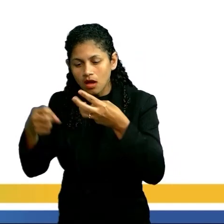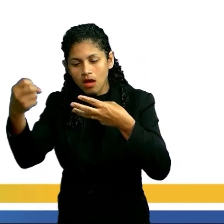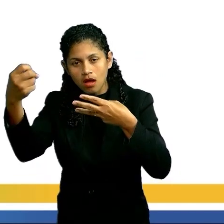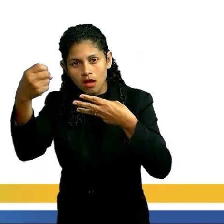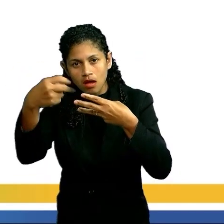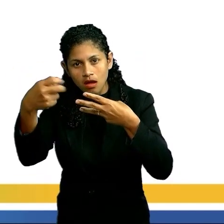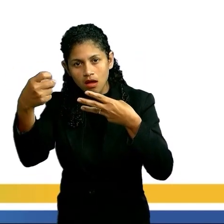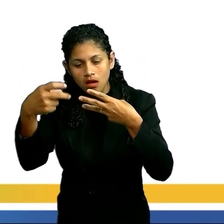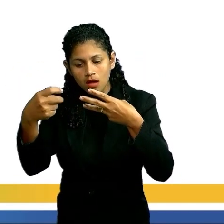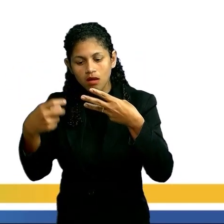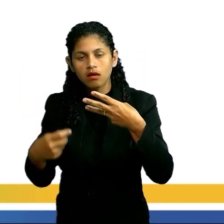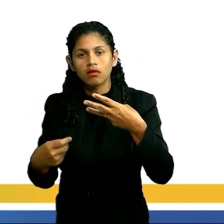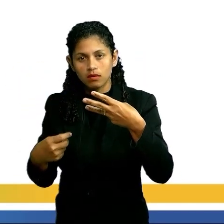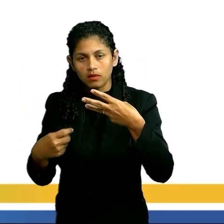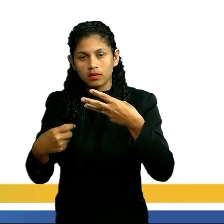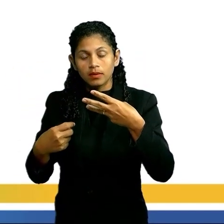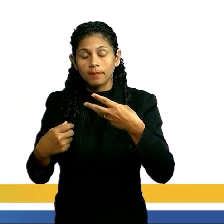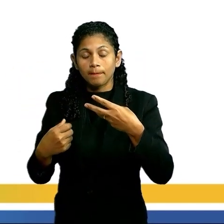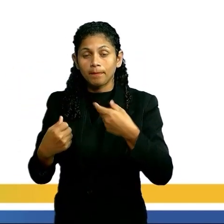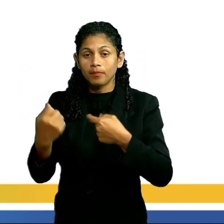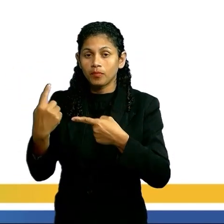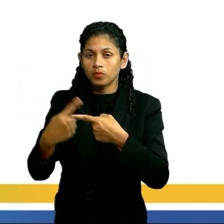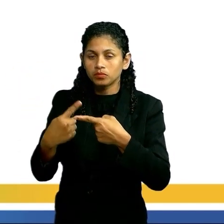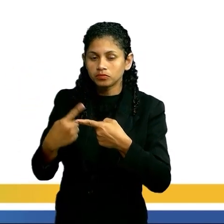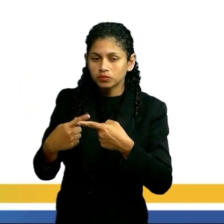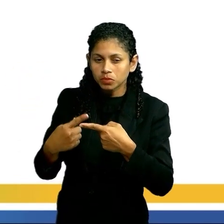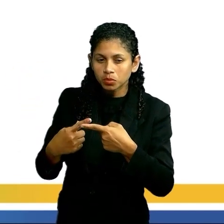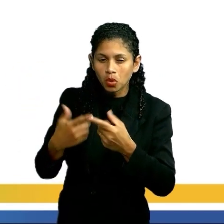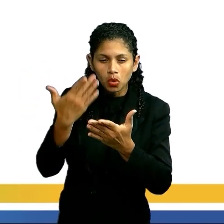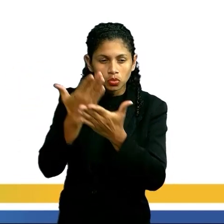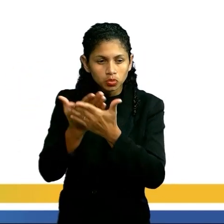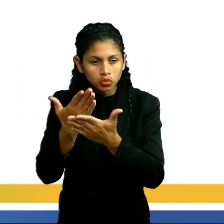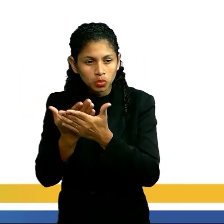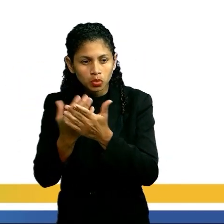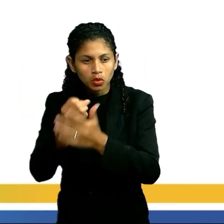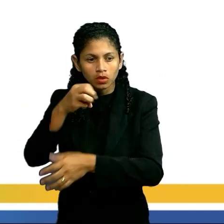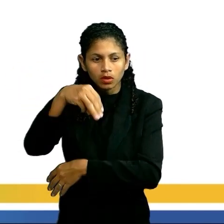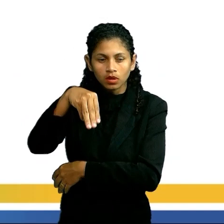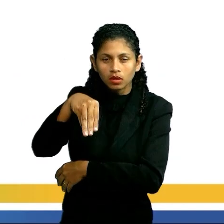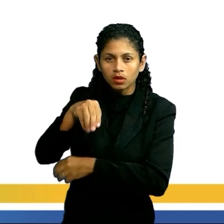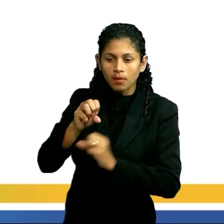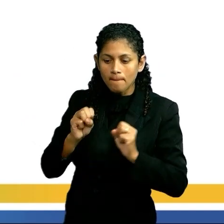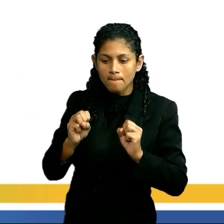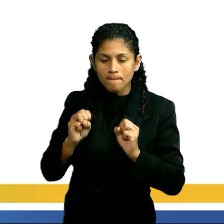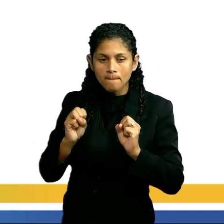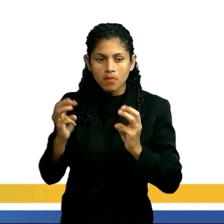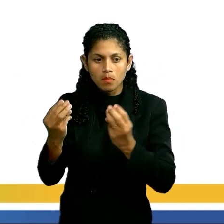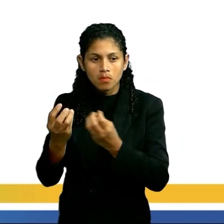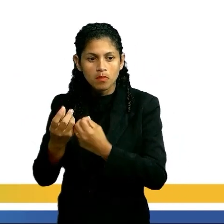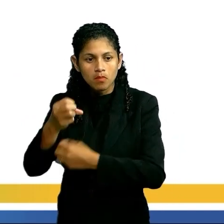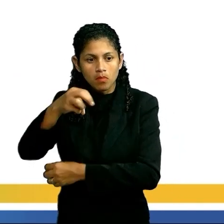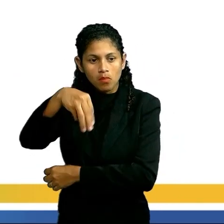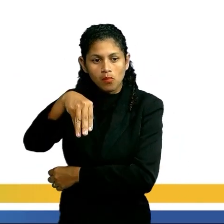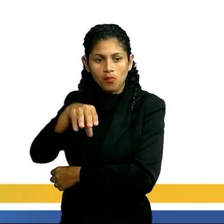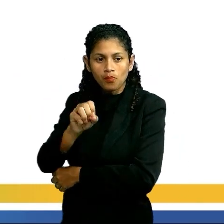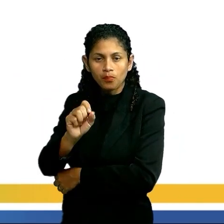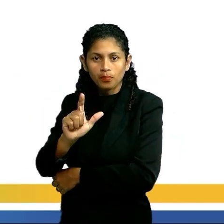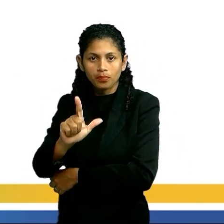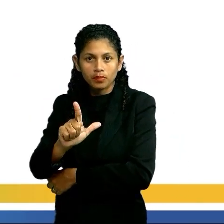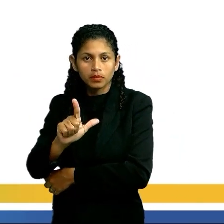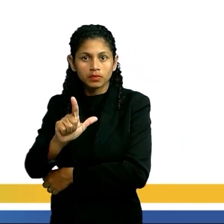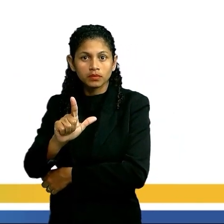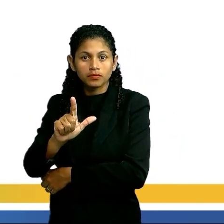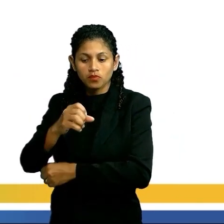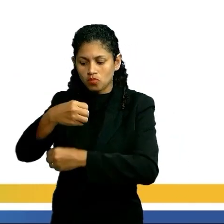Porque aí vai estar trabalhando com massa molecular, vai estar trabalhando com ligações químicas, certo? Então, para a gente saber